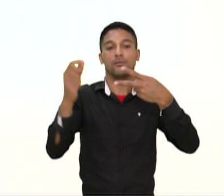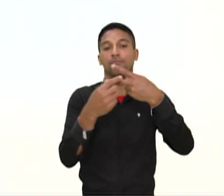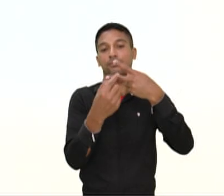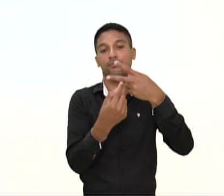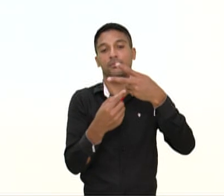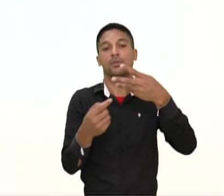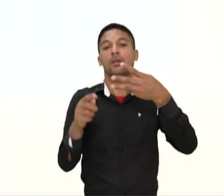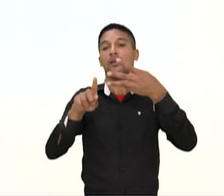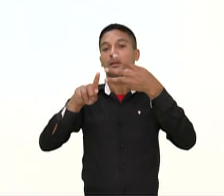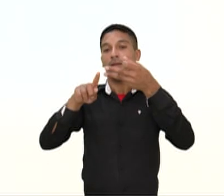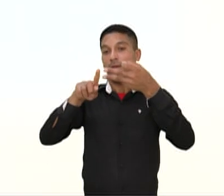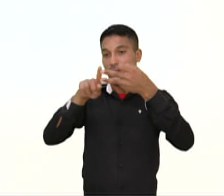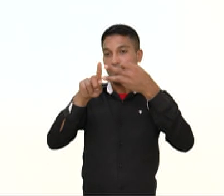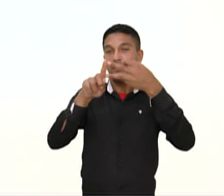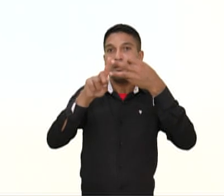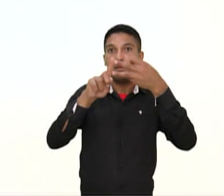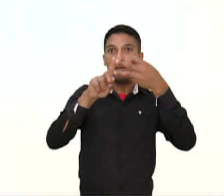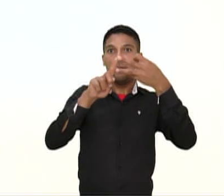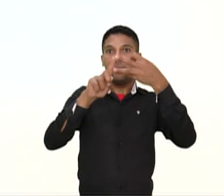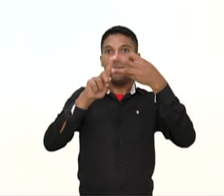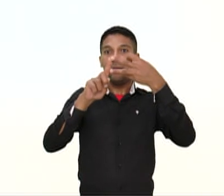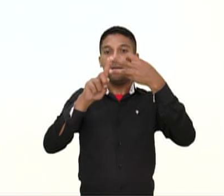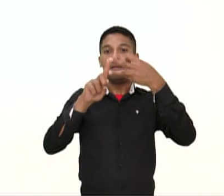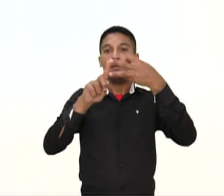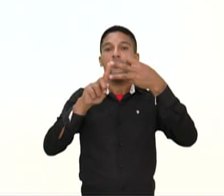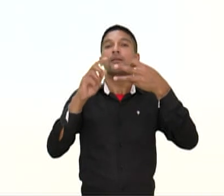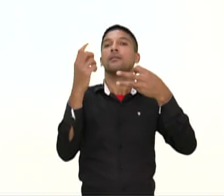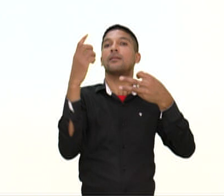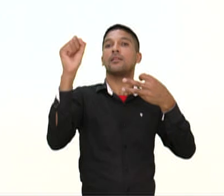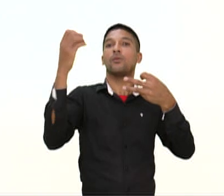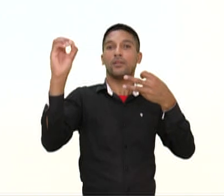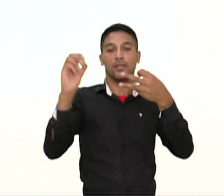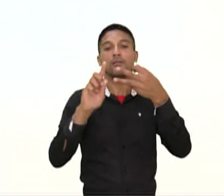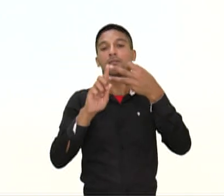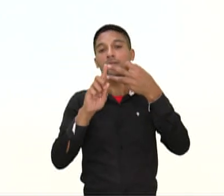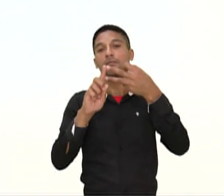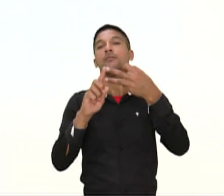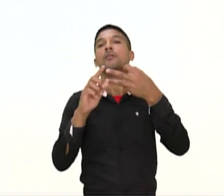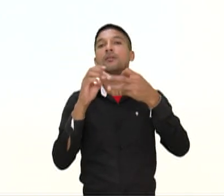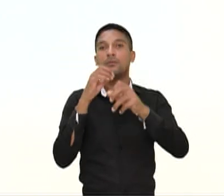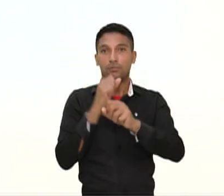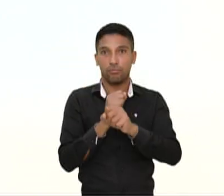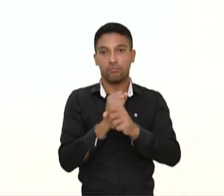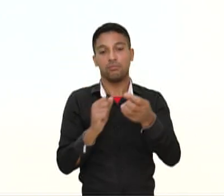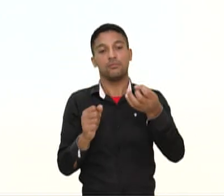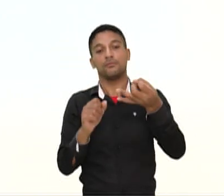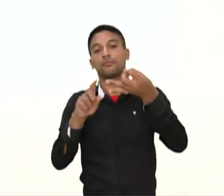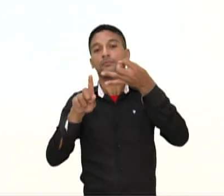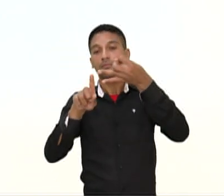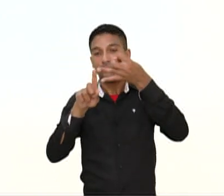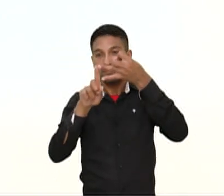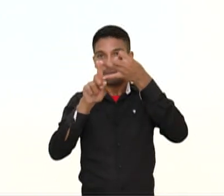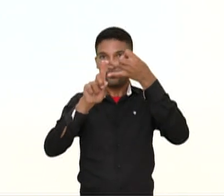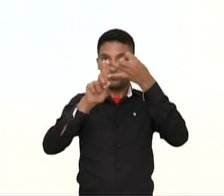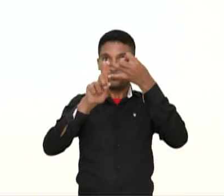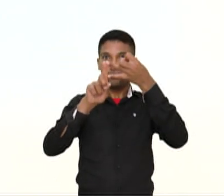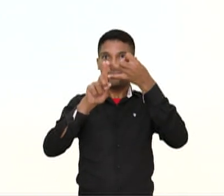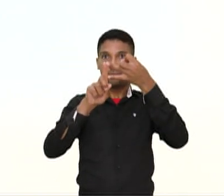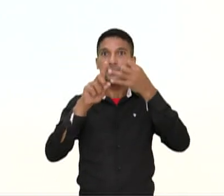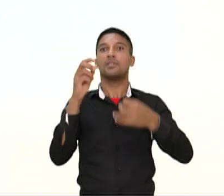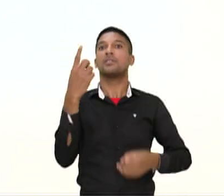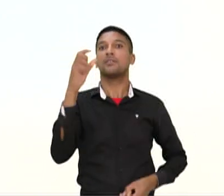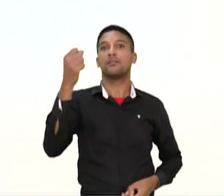Então, significa que a soma dos ângulos internos de um hexágono qualquer, tá? Ele pode ser todo